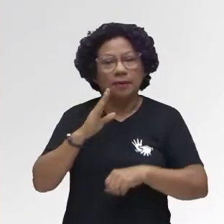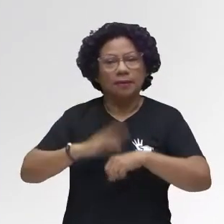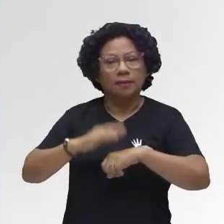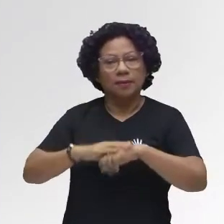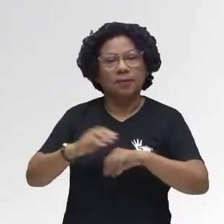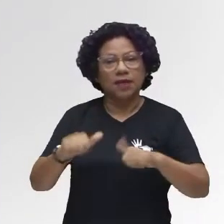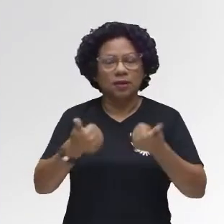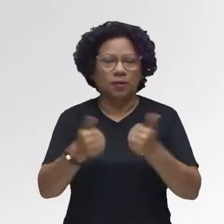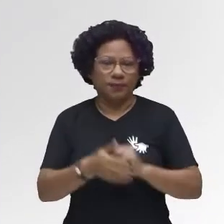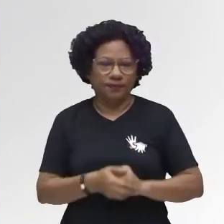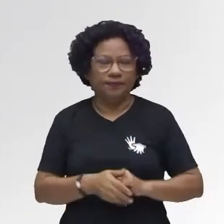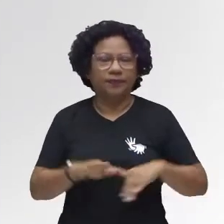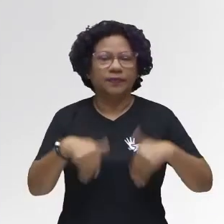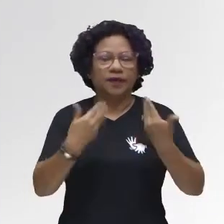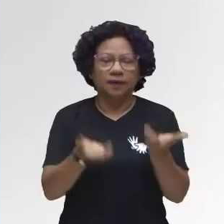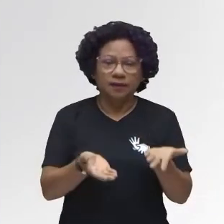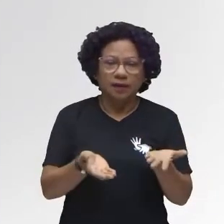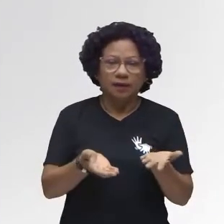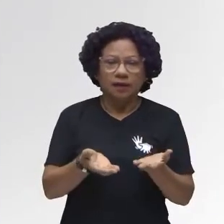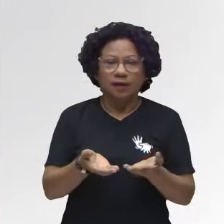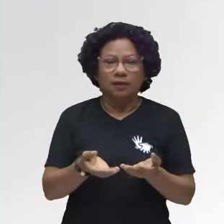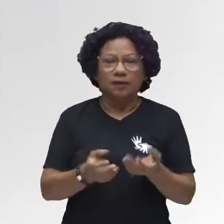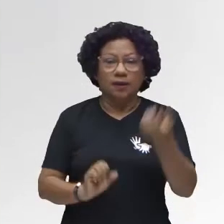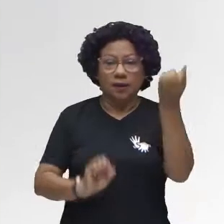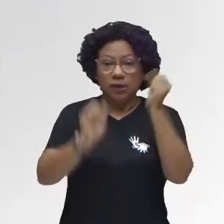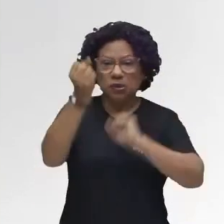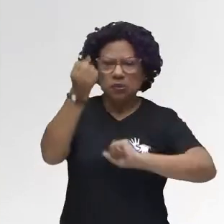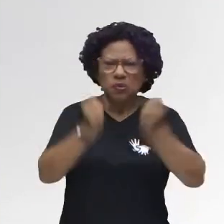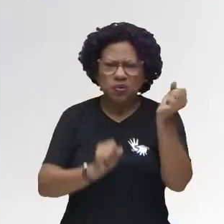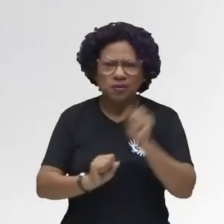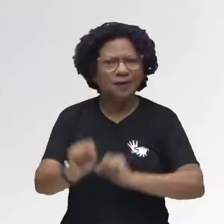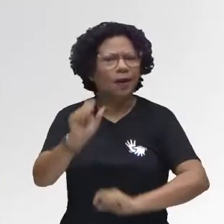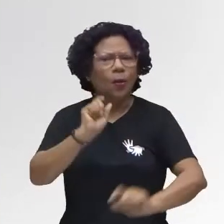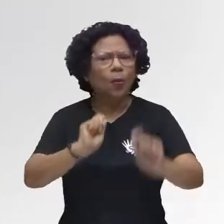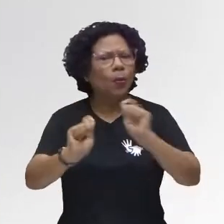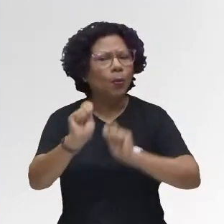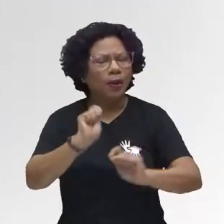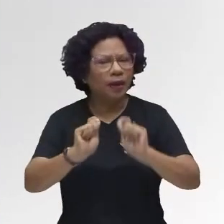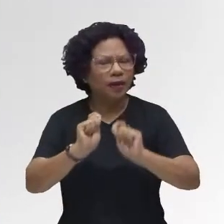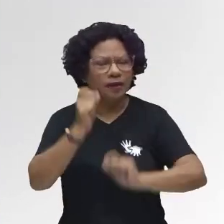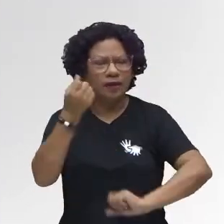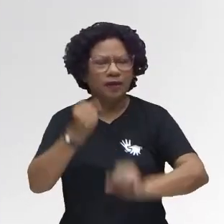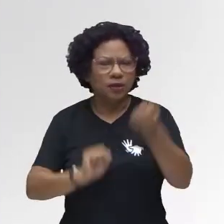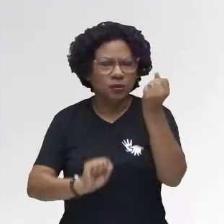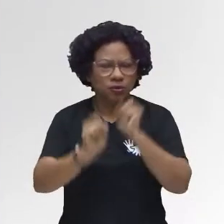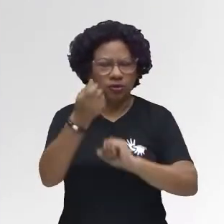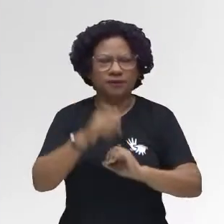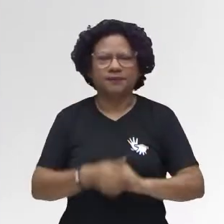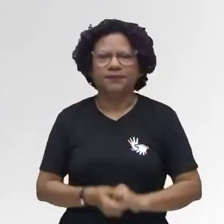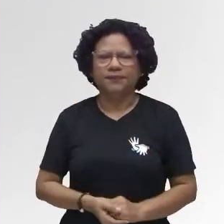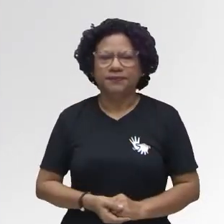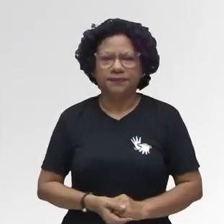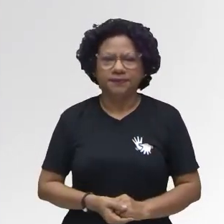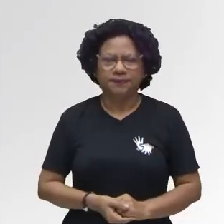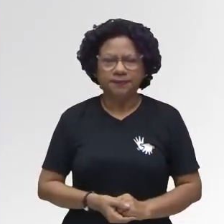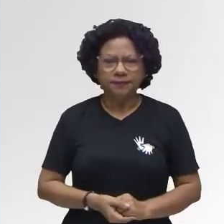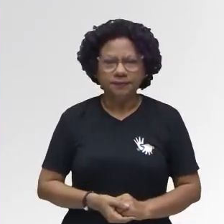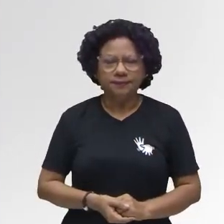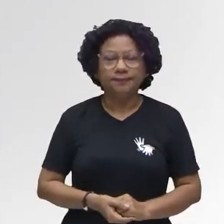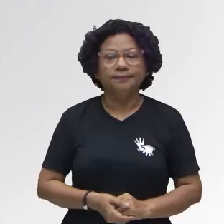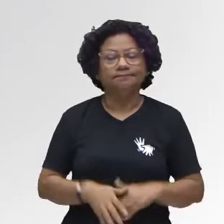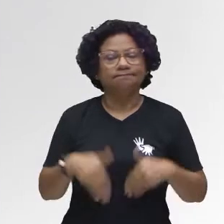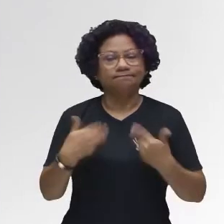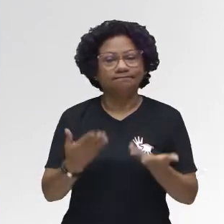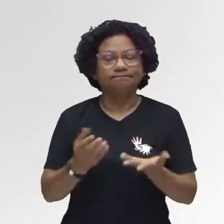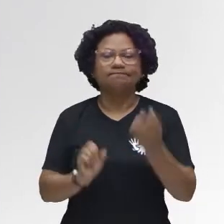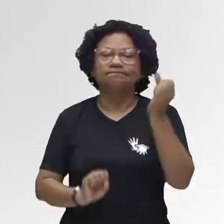a indústria é o quê? A indústria precisa ter uma definição. Então, vamos definir indústria. Então, a indústria vai